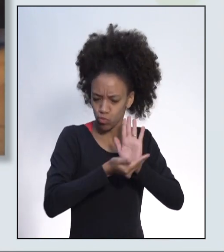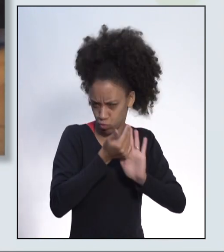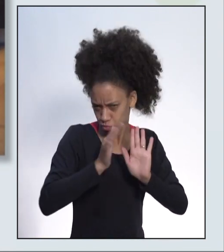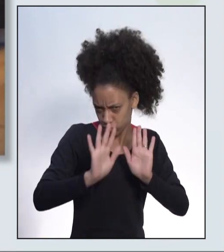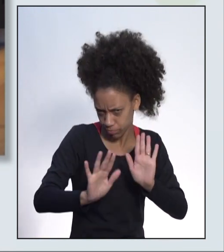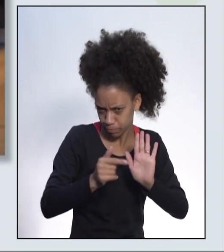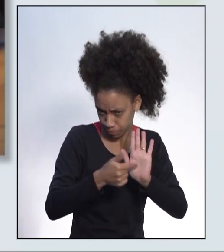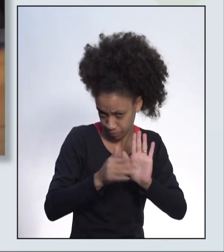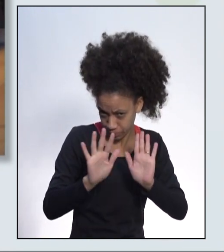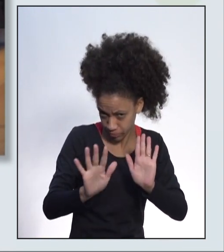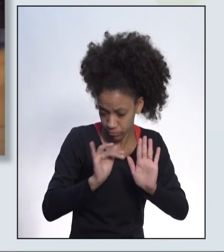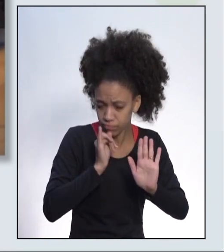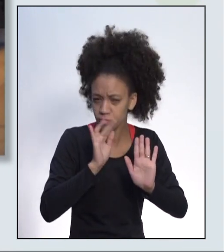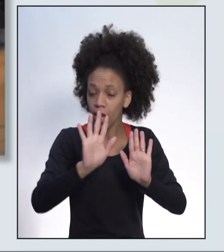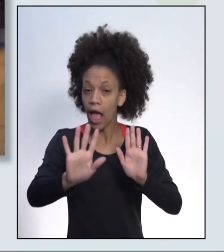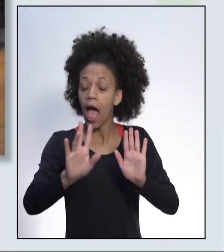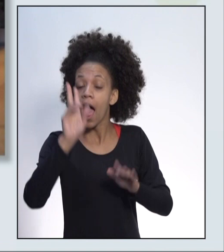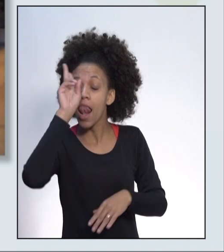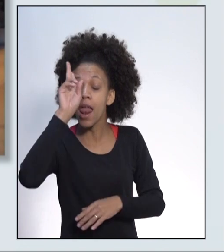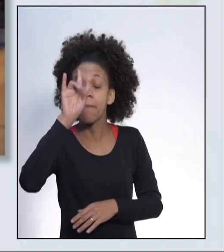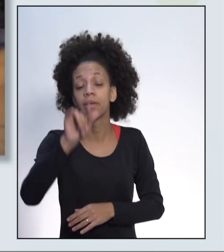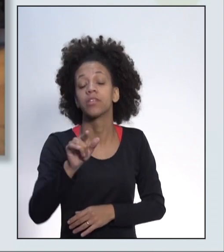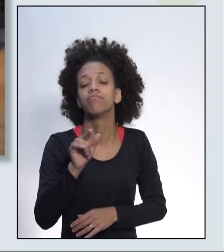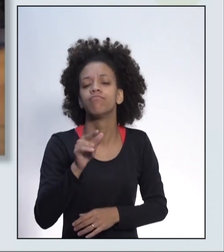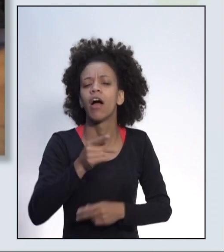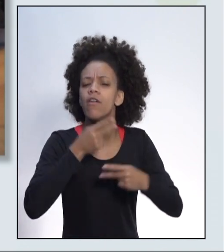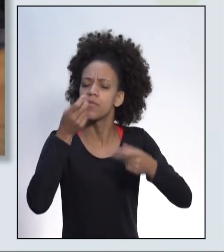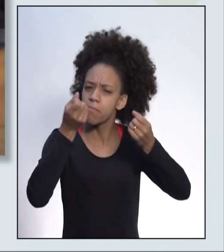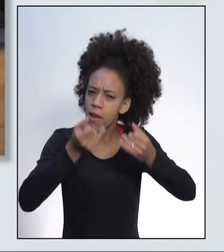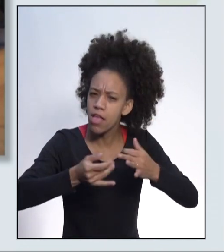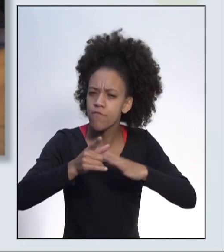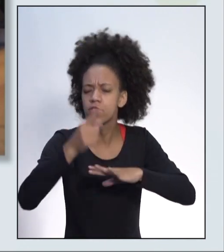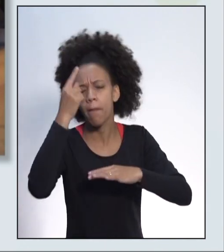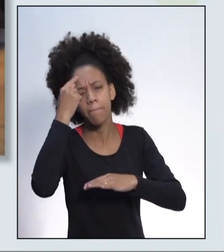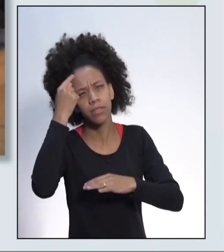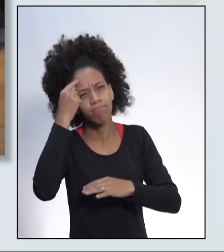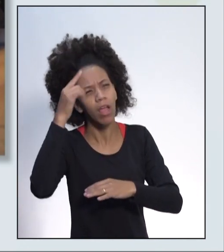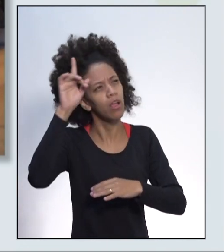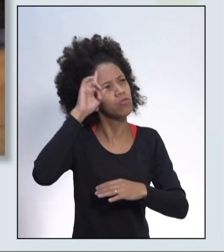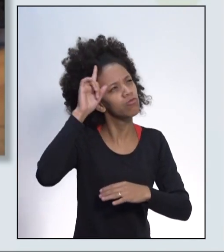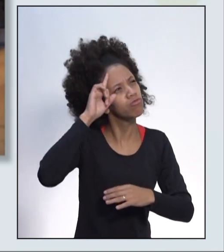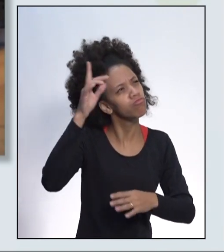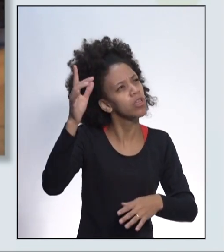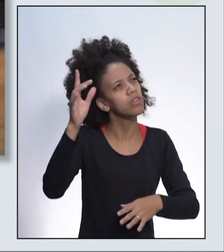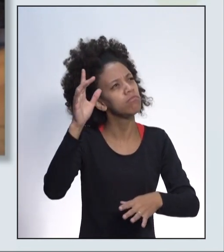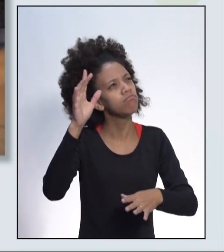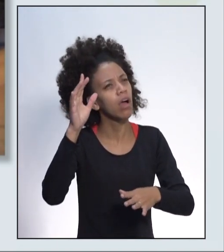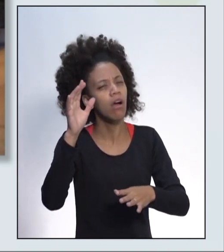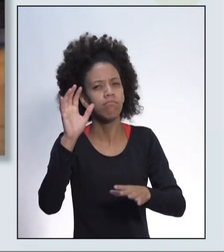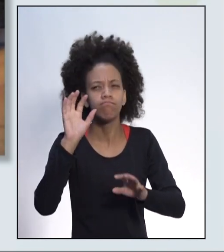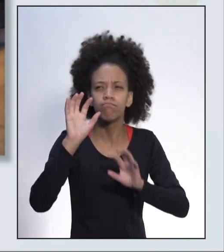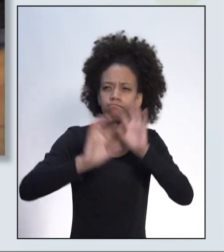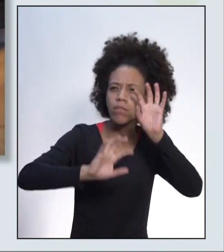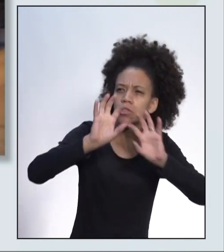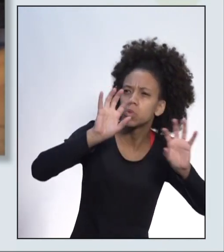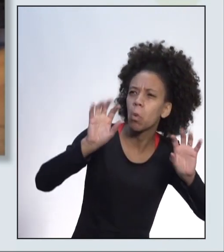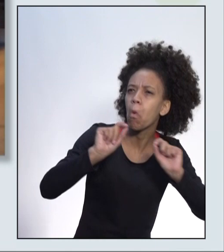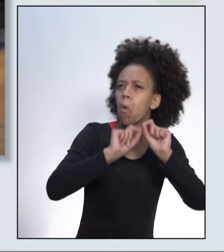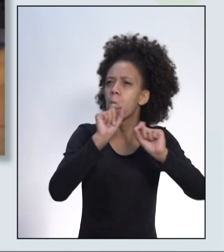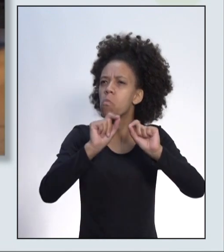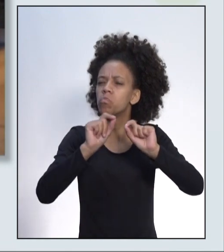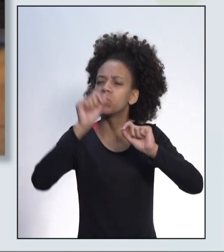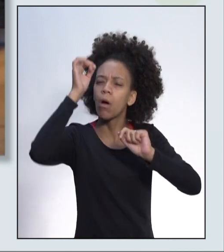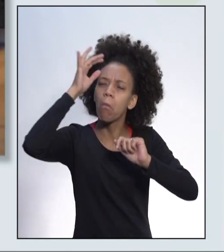Agora, lembra que eu tinha falado para você pensar em situações do cotidiano que te chamassem atenção, imaginar,